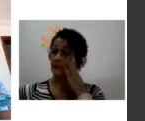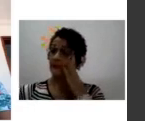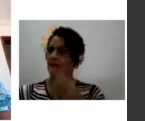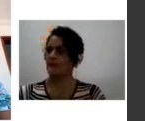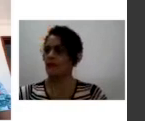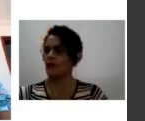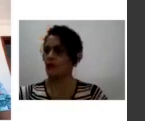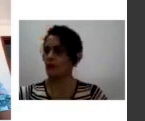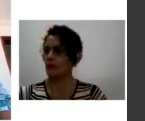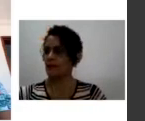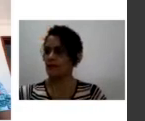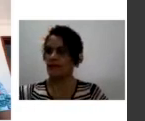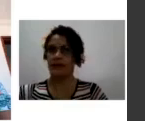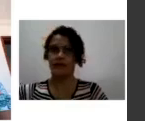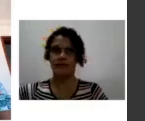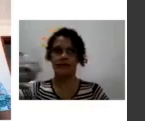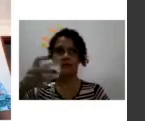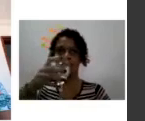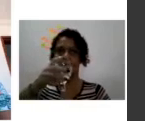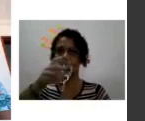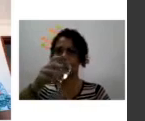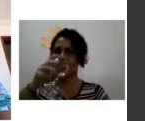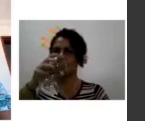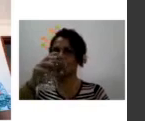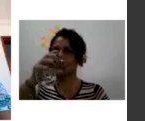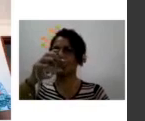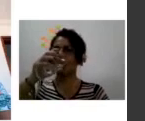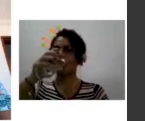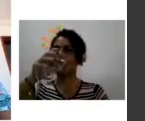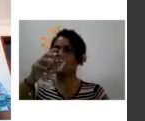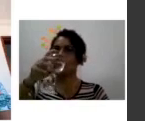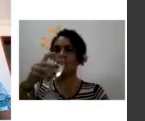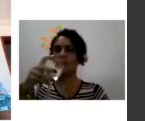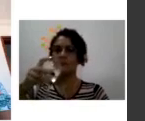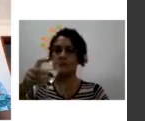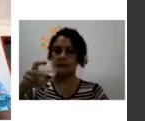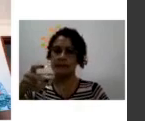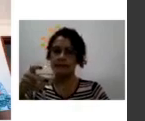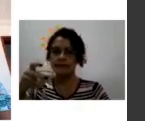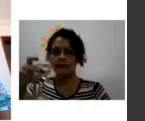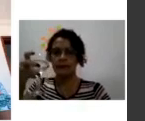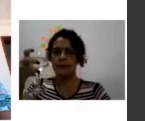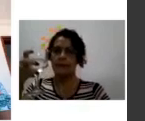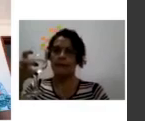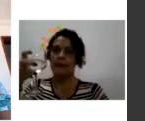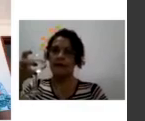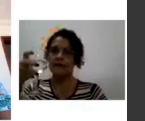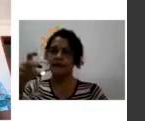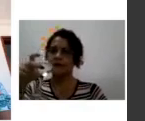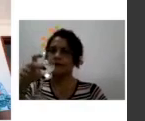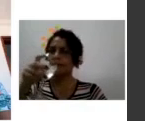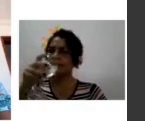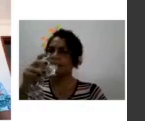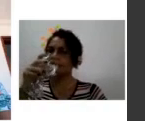né, foi uma articulação inédita entre os diferentes cursos de licenciatura das universidades públicas aqui na Bahia de filosofia,